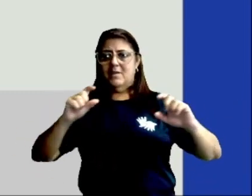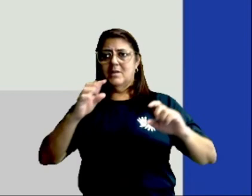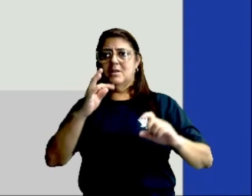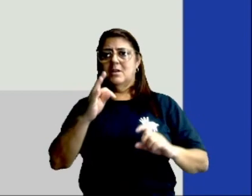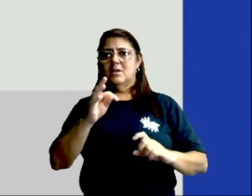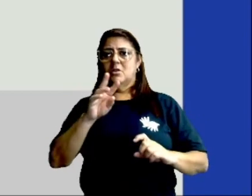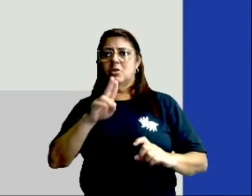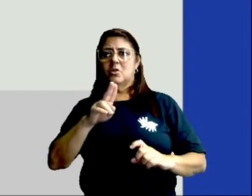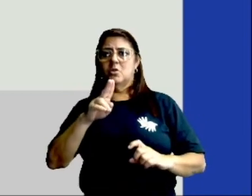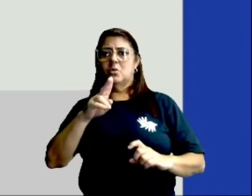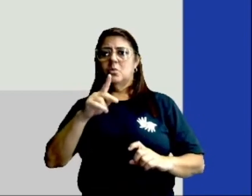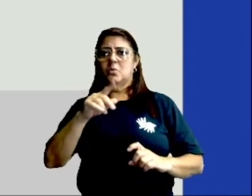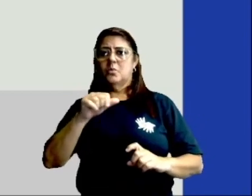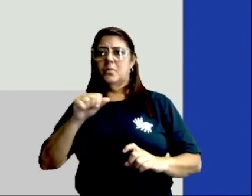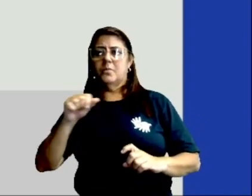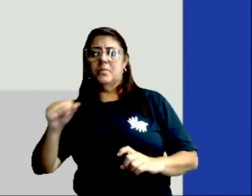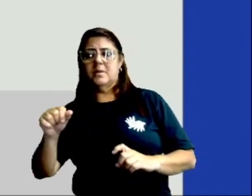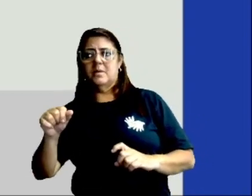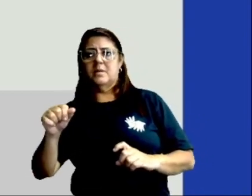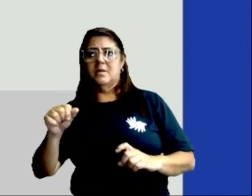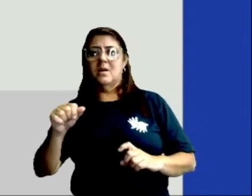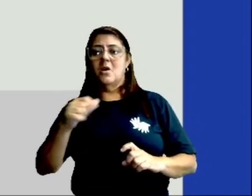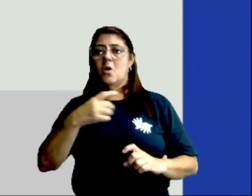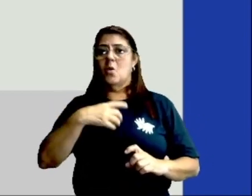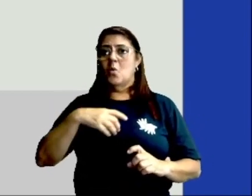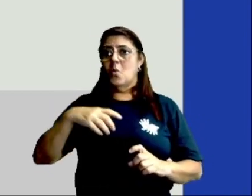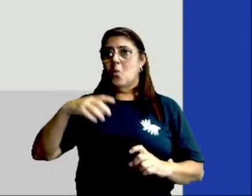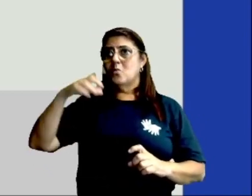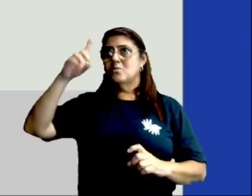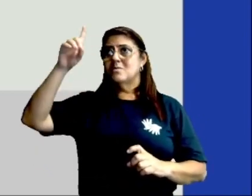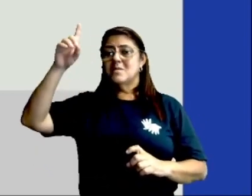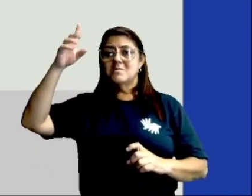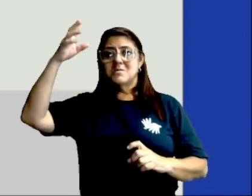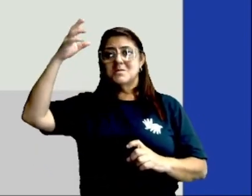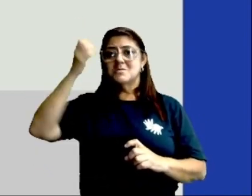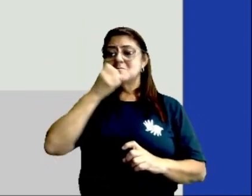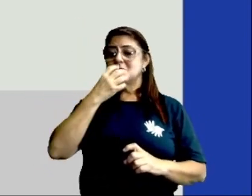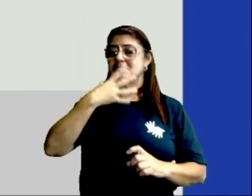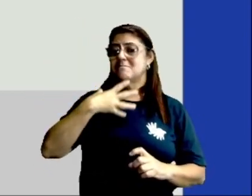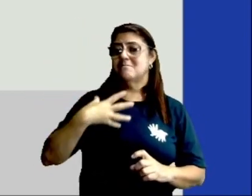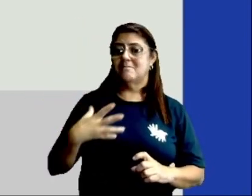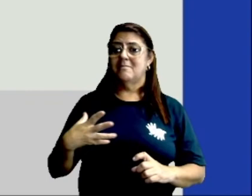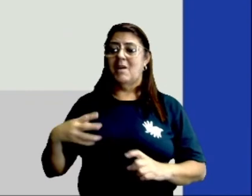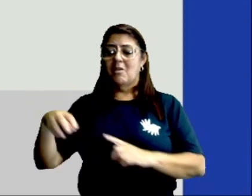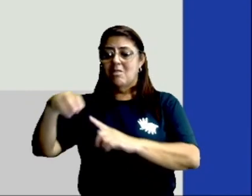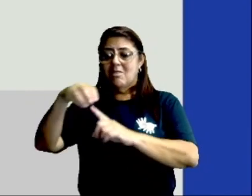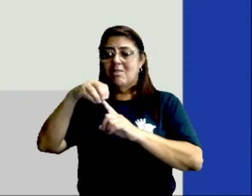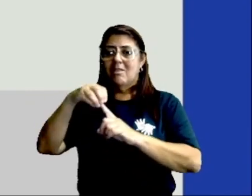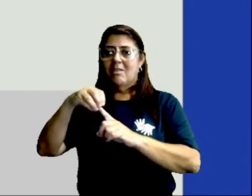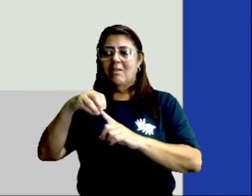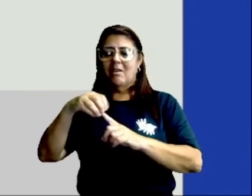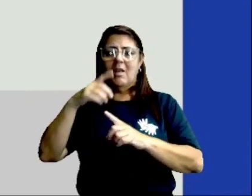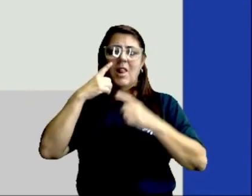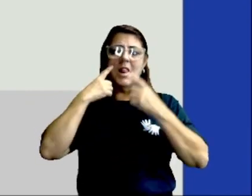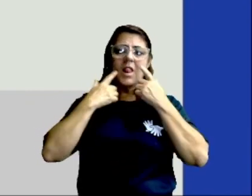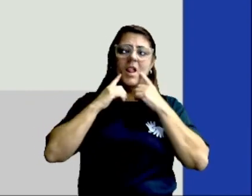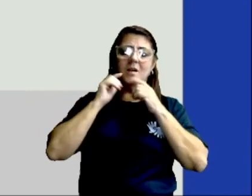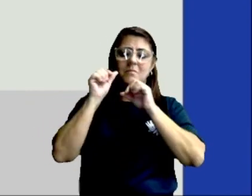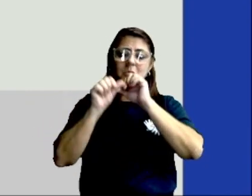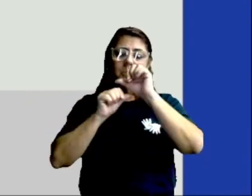deus do bem, transformou suas lágrimas em diamantes. De quem são as lágrimas? De que outra forma podemos dizer suas